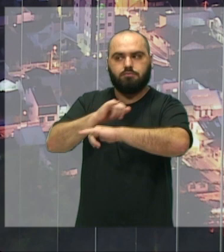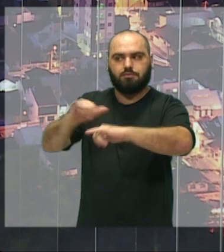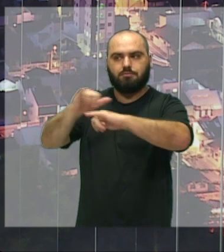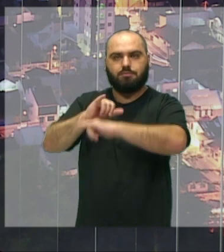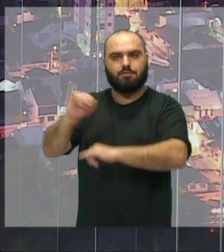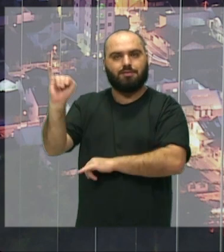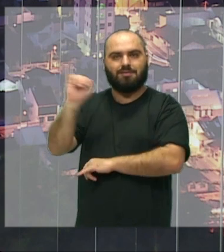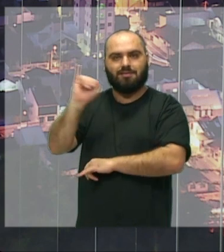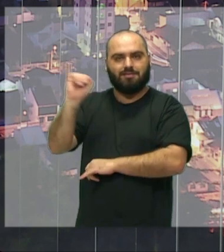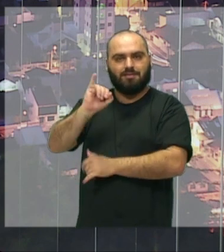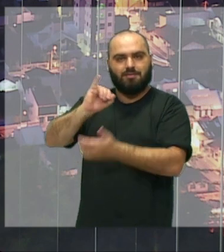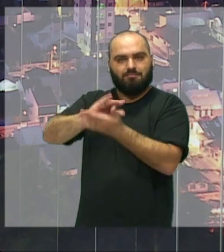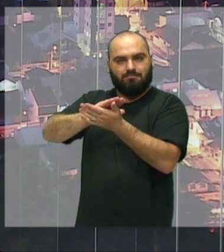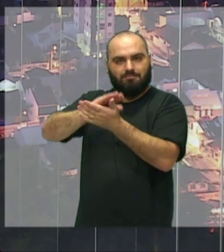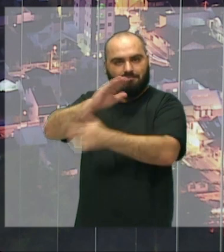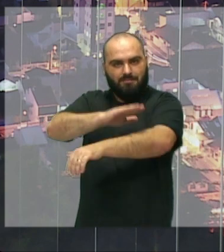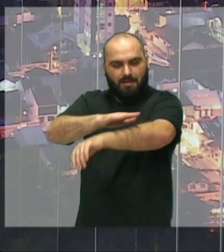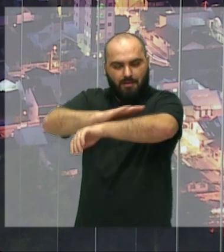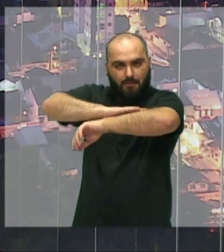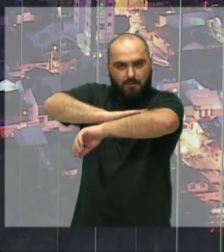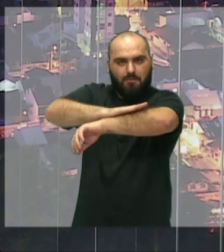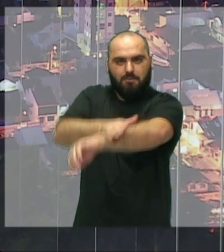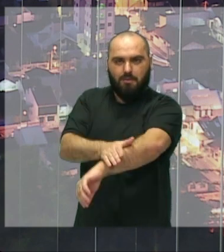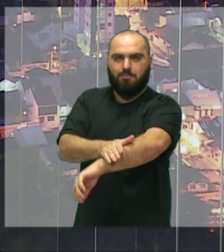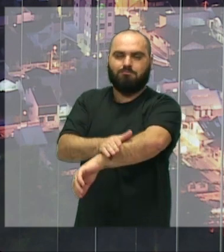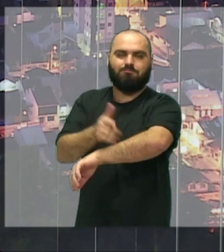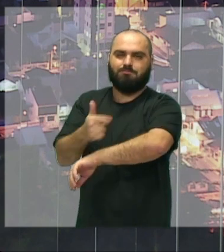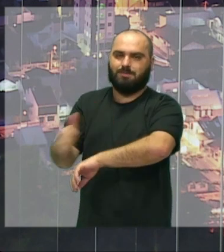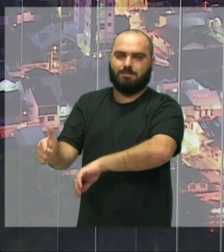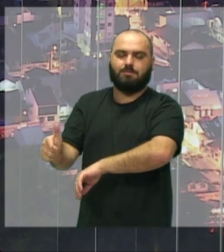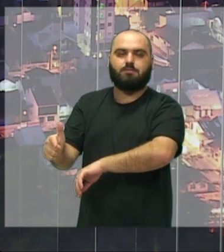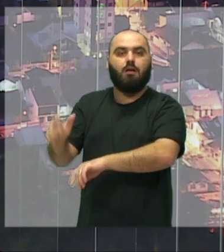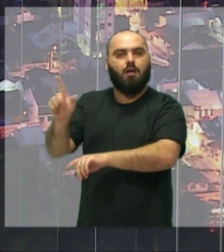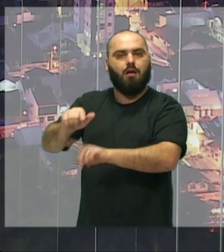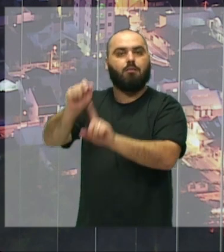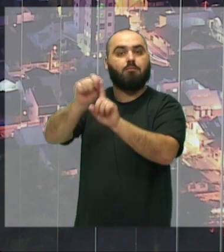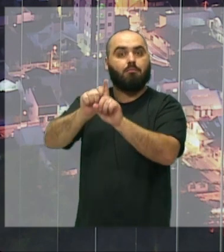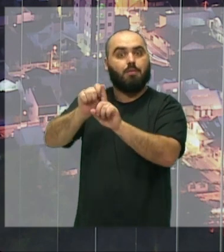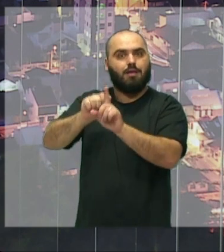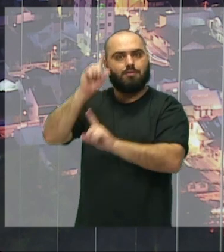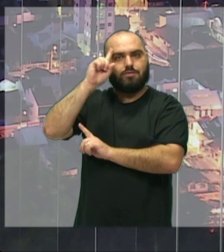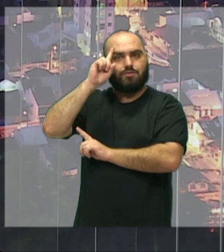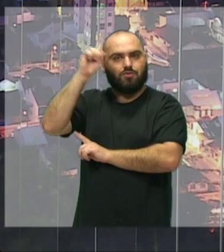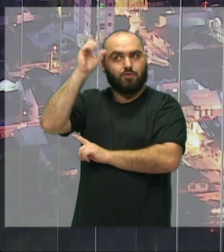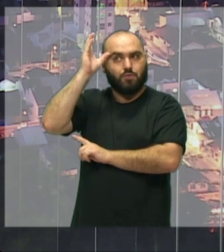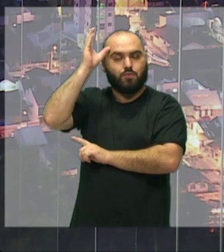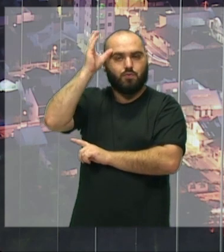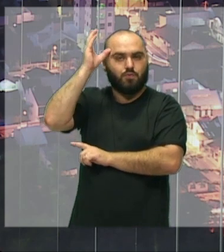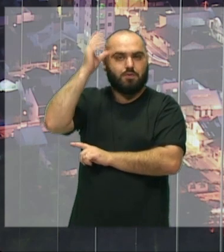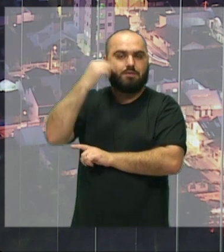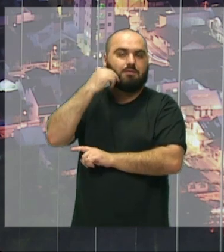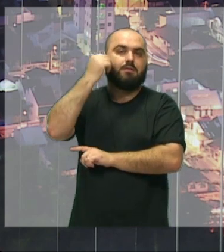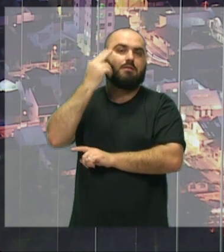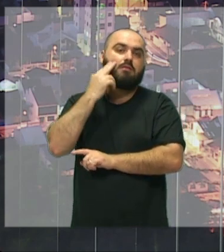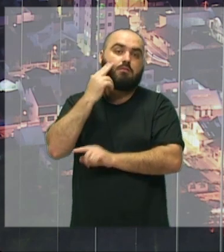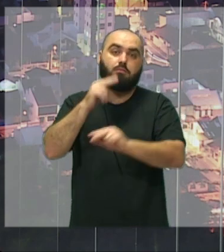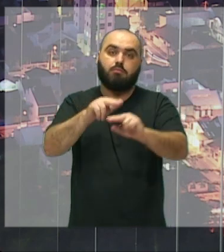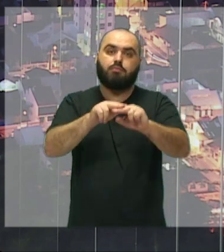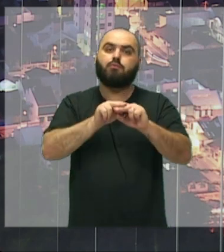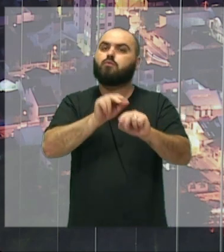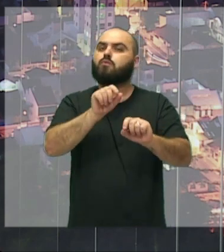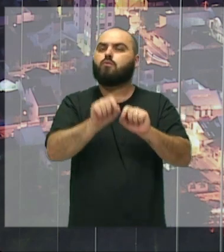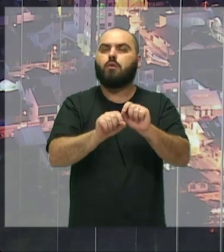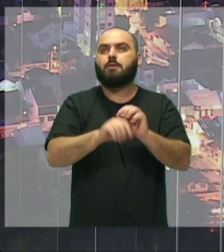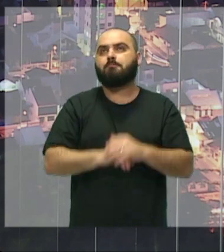Sem Racismo. Nós estávamos no mês, né, do Dia da Consciência Negra. Então, assim, foi